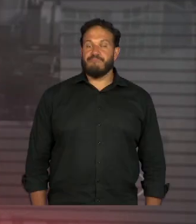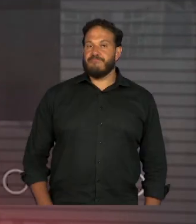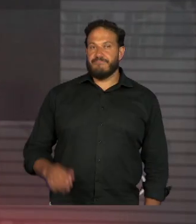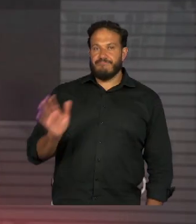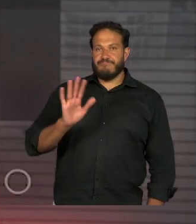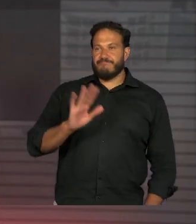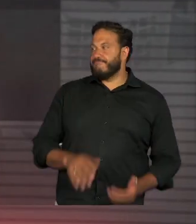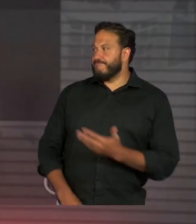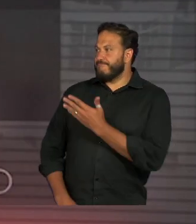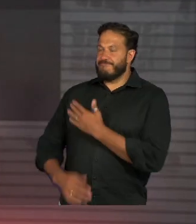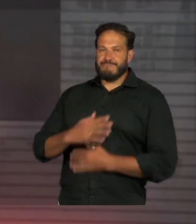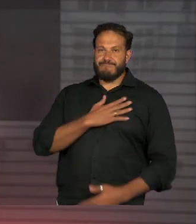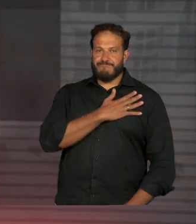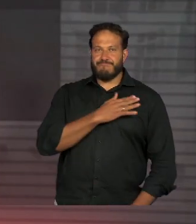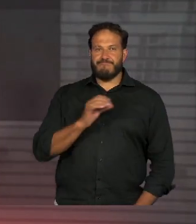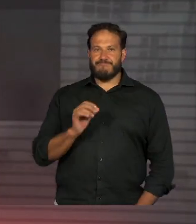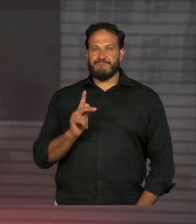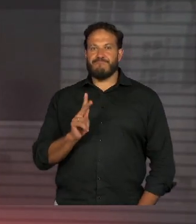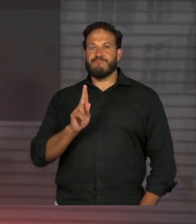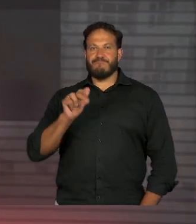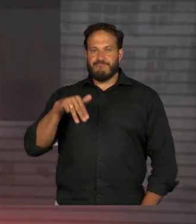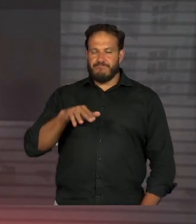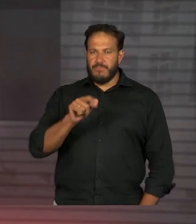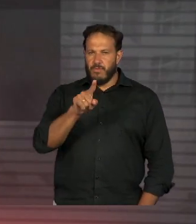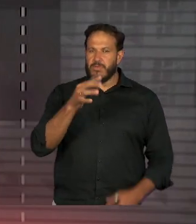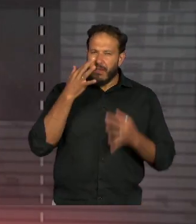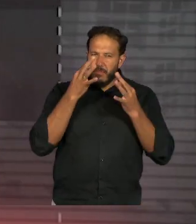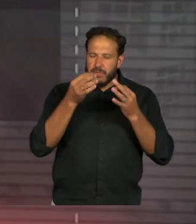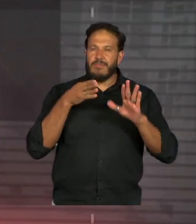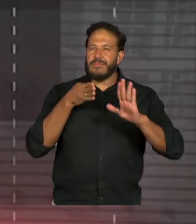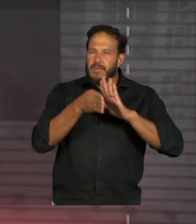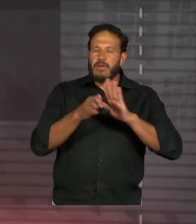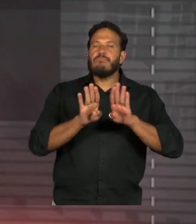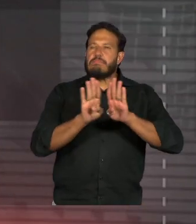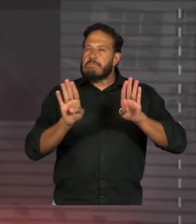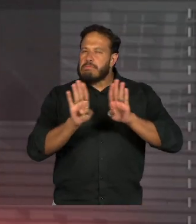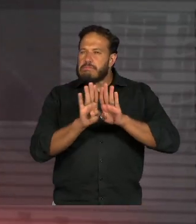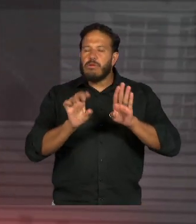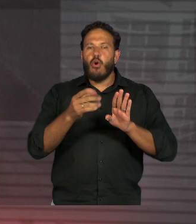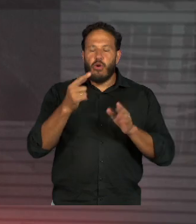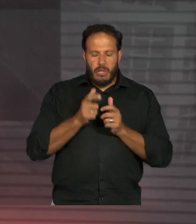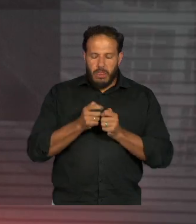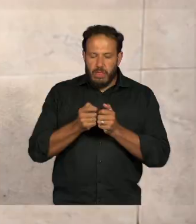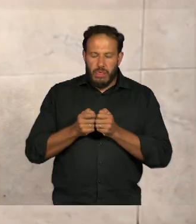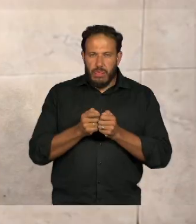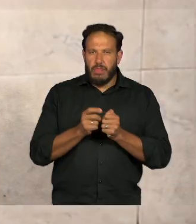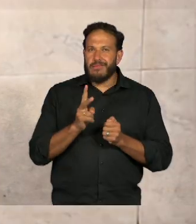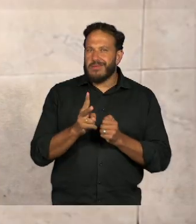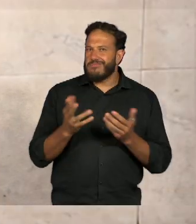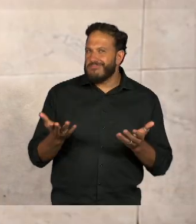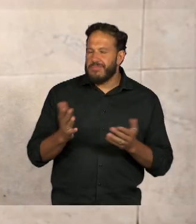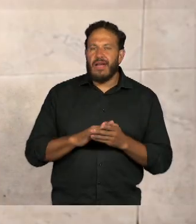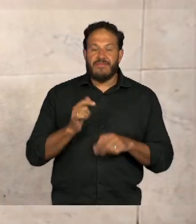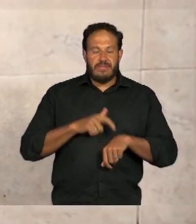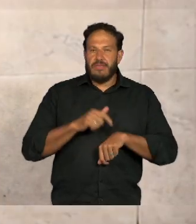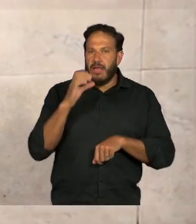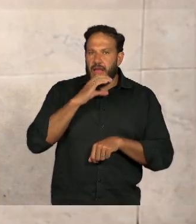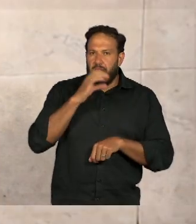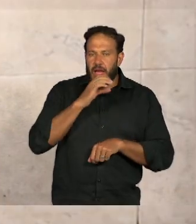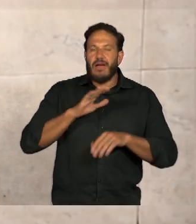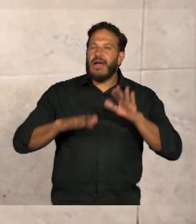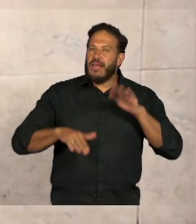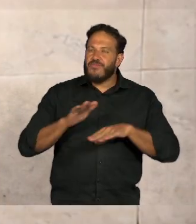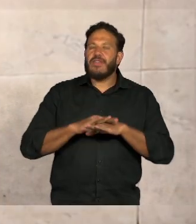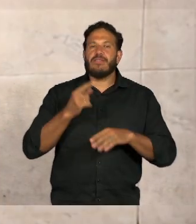Olá, sou o Capitão Okuma. Você presta atenção ao entrar e sair do elevador ou está sempre no celular? Com a correria do dia a dia, muitas